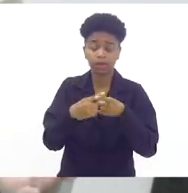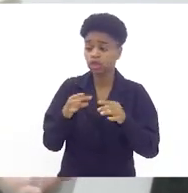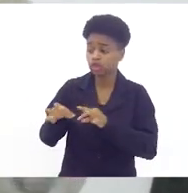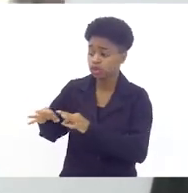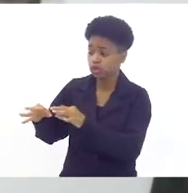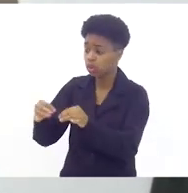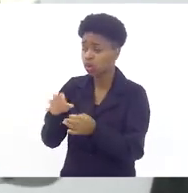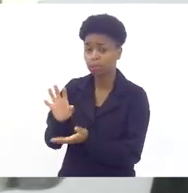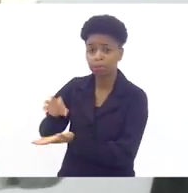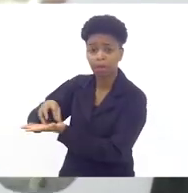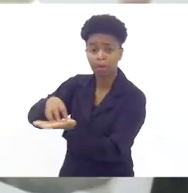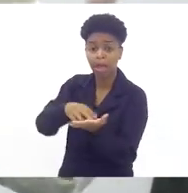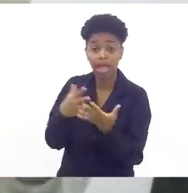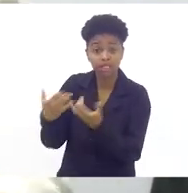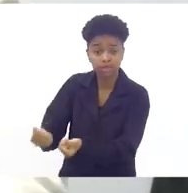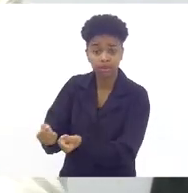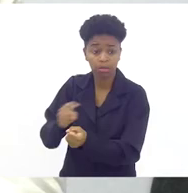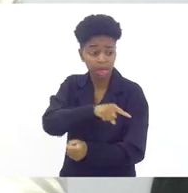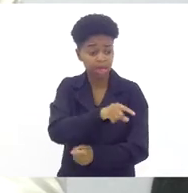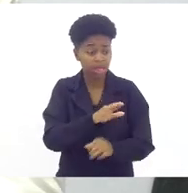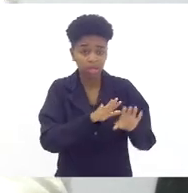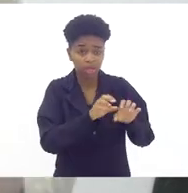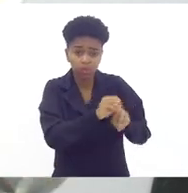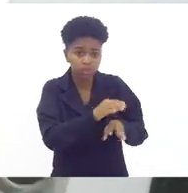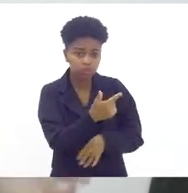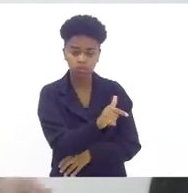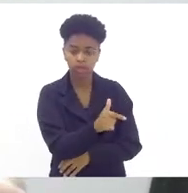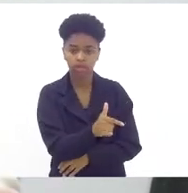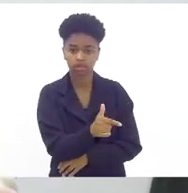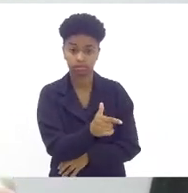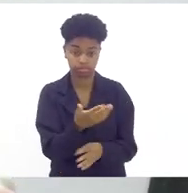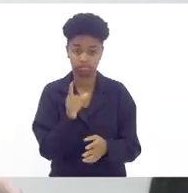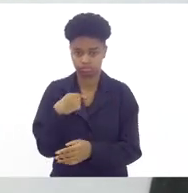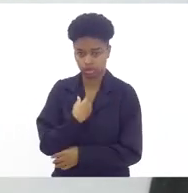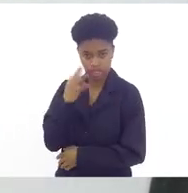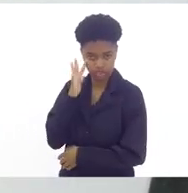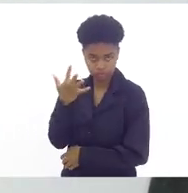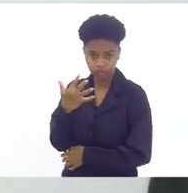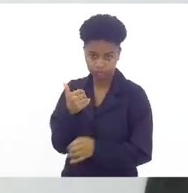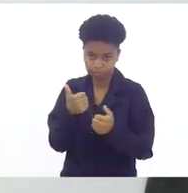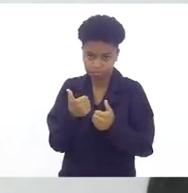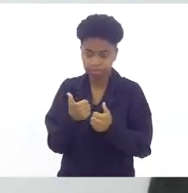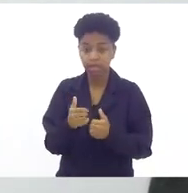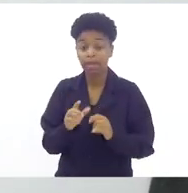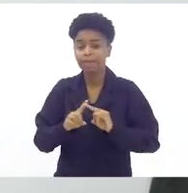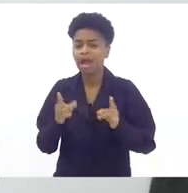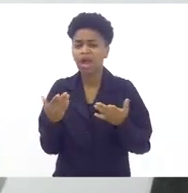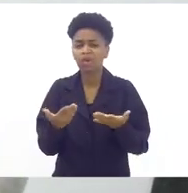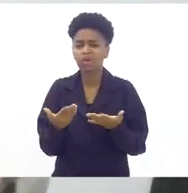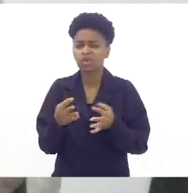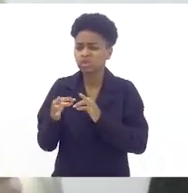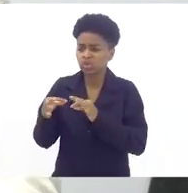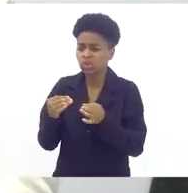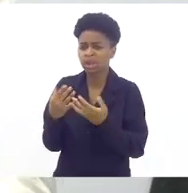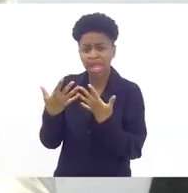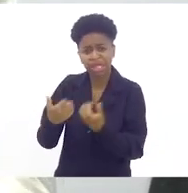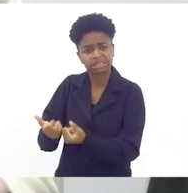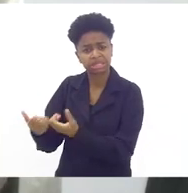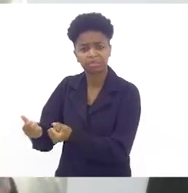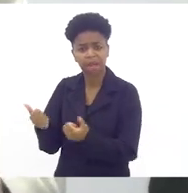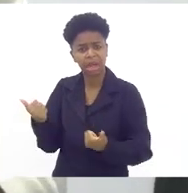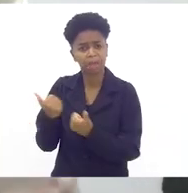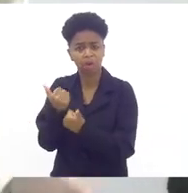auxílio de transporte menos a educação a gente resolveu Agora não dá para entender todo mundo recebe alimentação